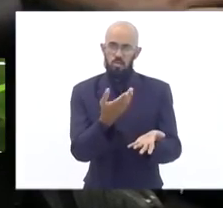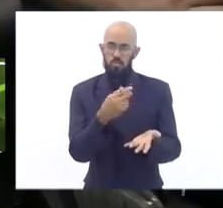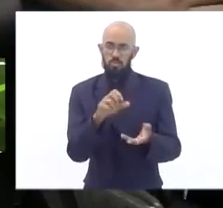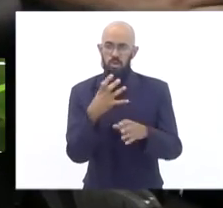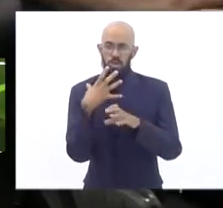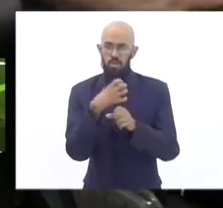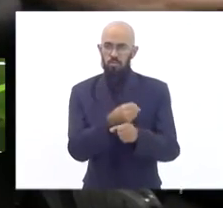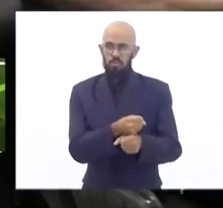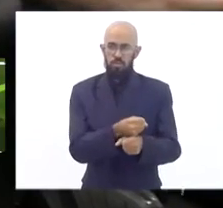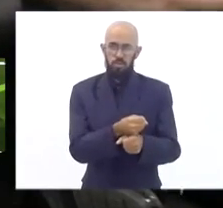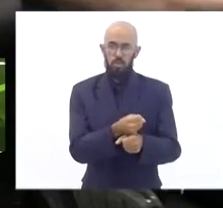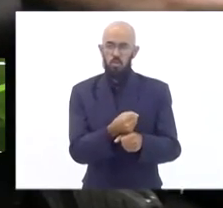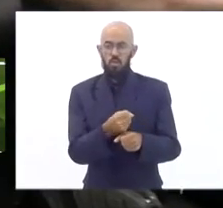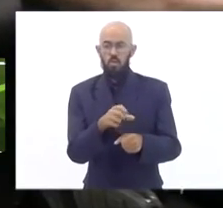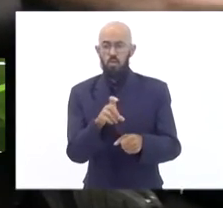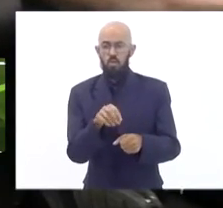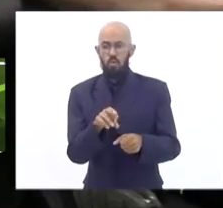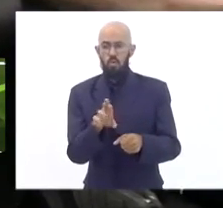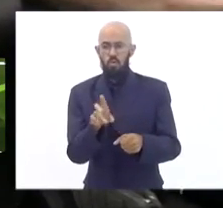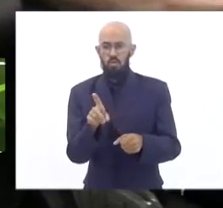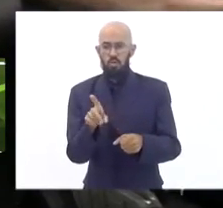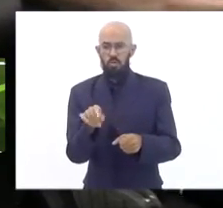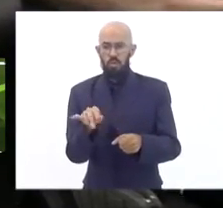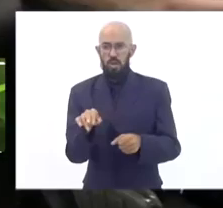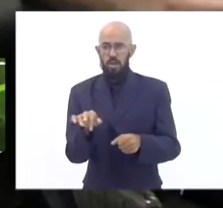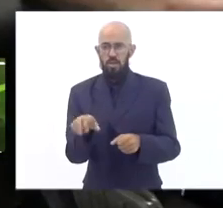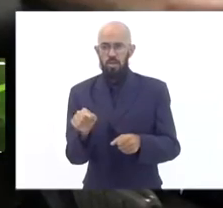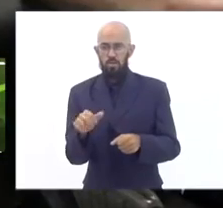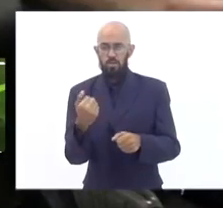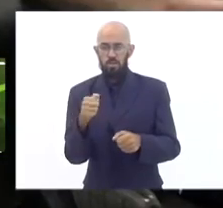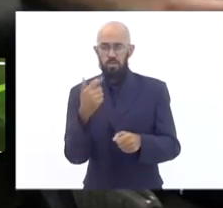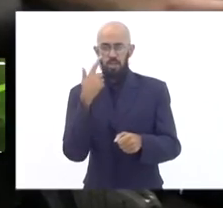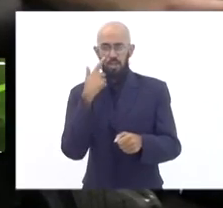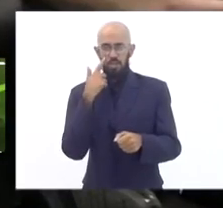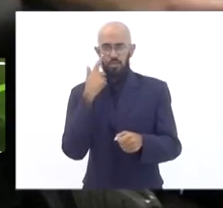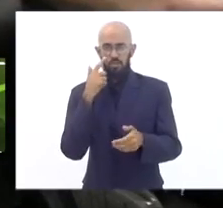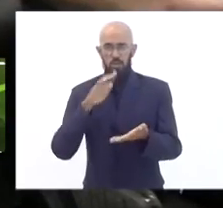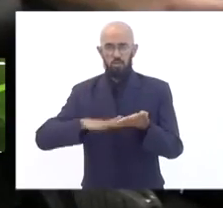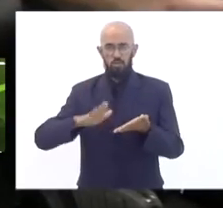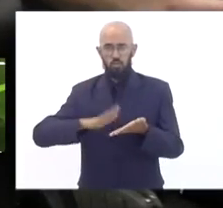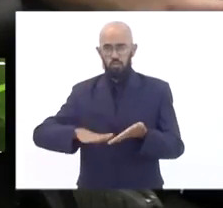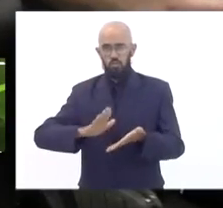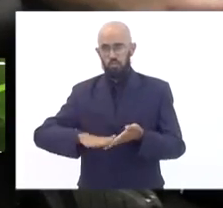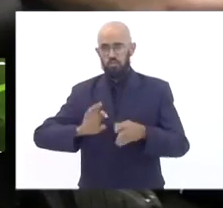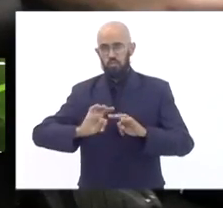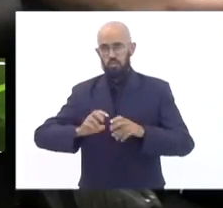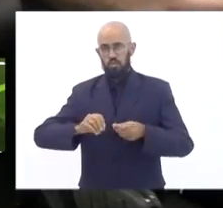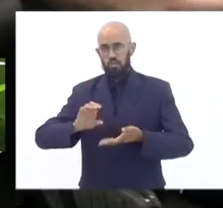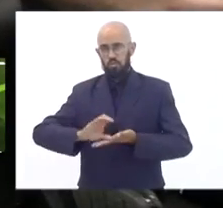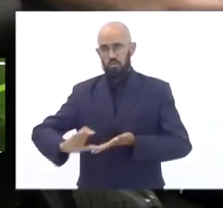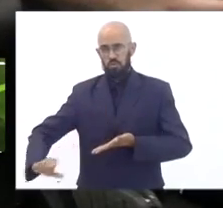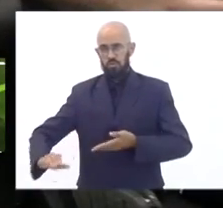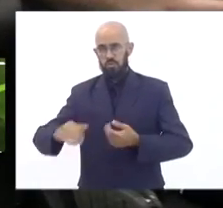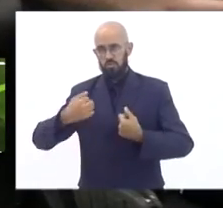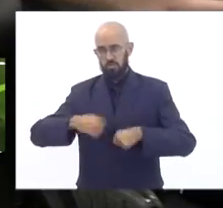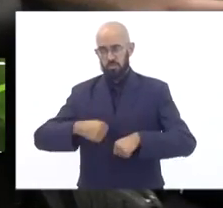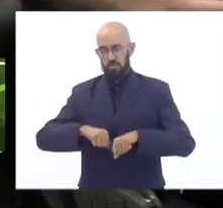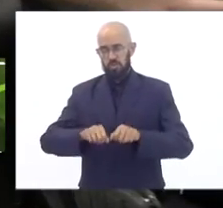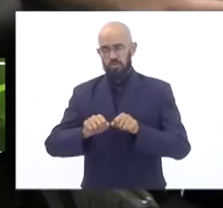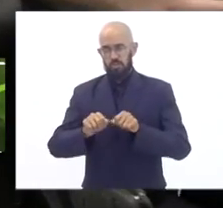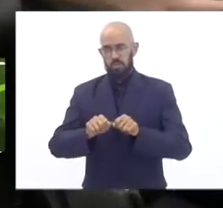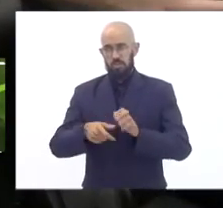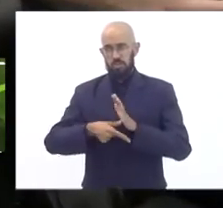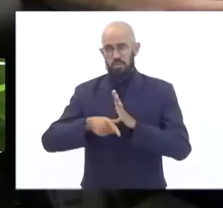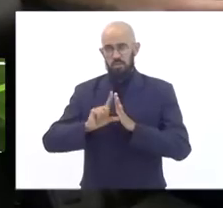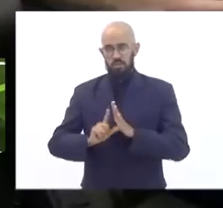ordinária baseada nos custos decorrentes, nos investimentos que realmente deveriam ter sido feitos, nos investimentos que foram feitos,